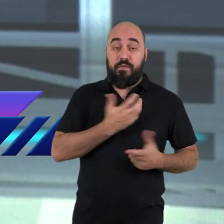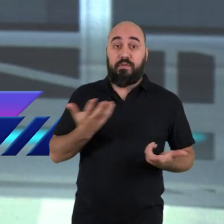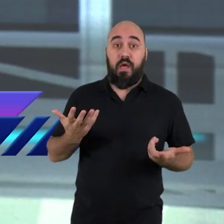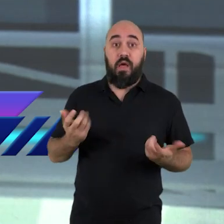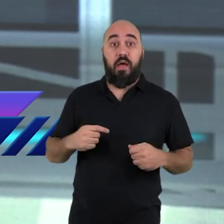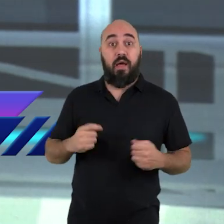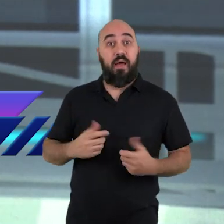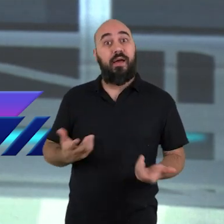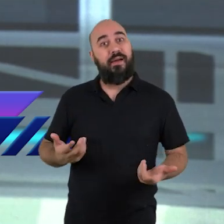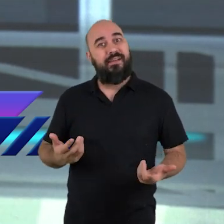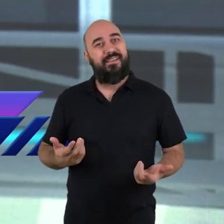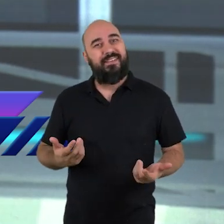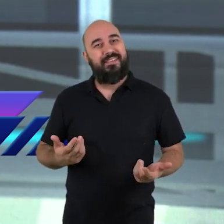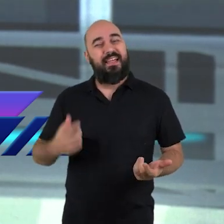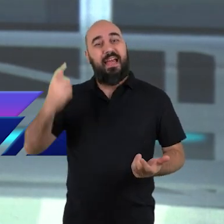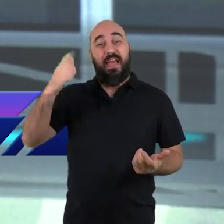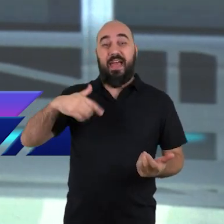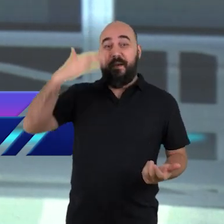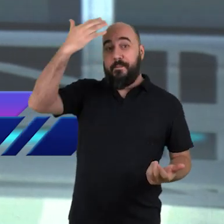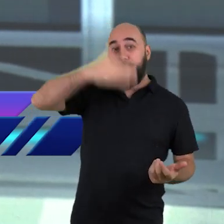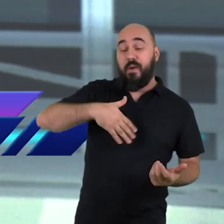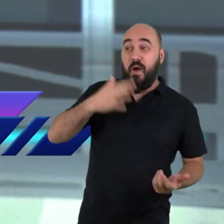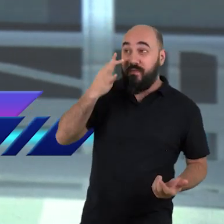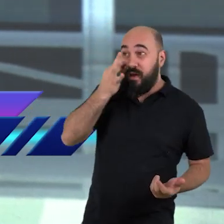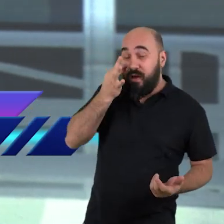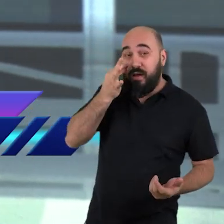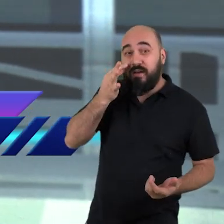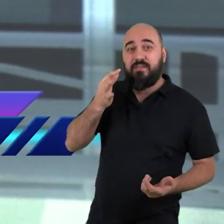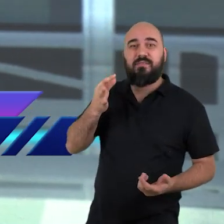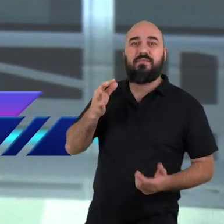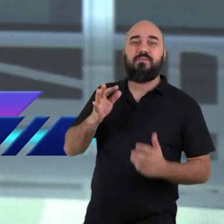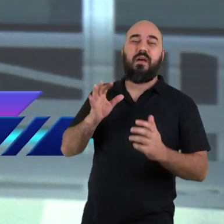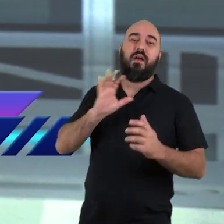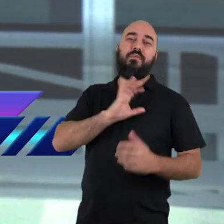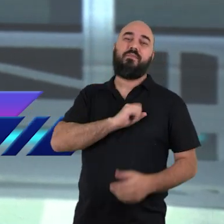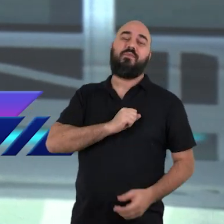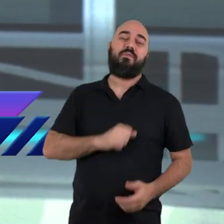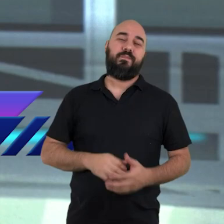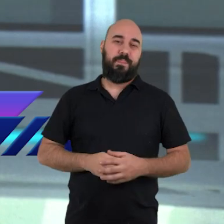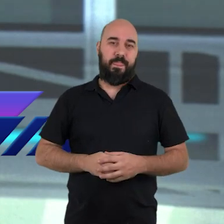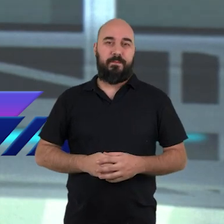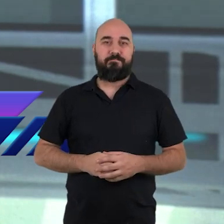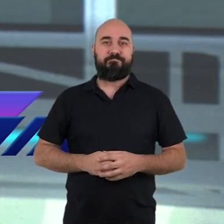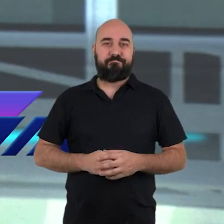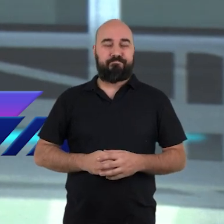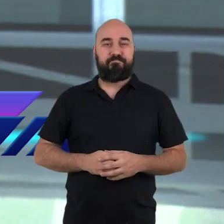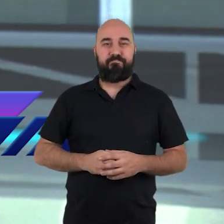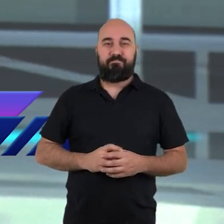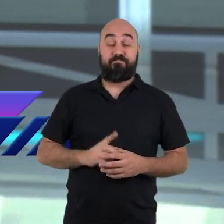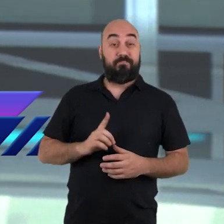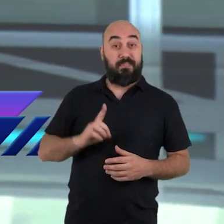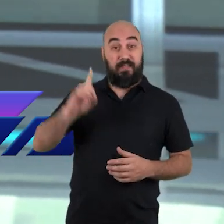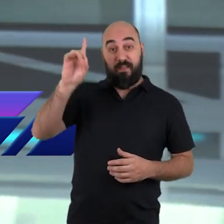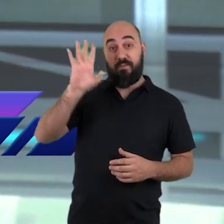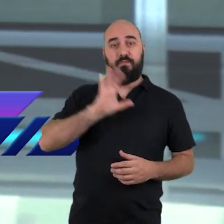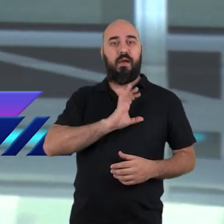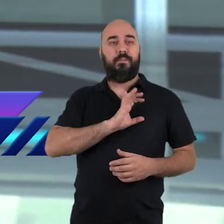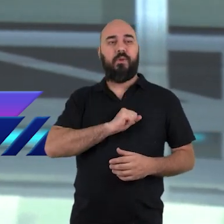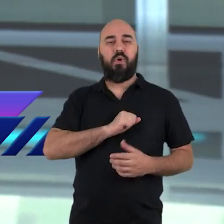em outras palavras, é a demonstração visível do amor de Deus. Deus que nos ama.